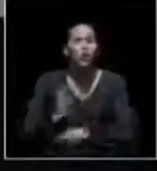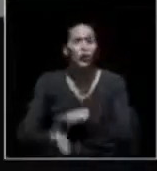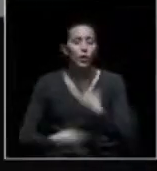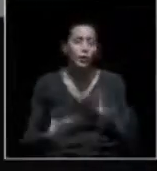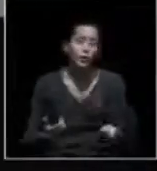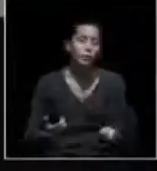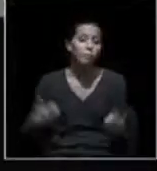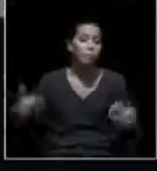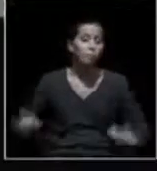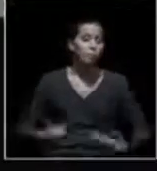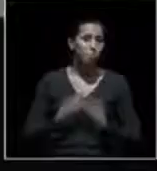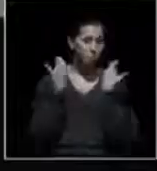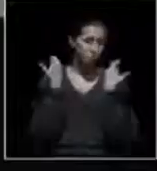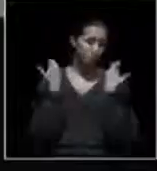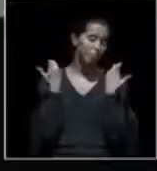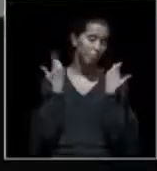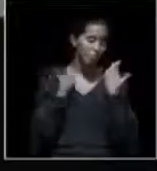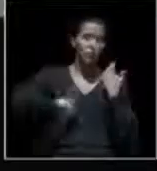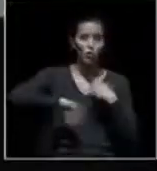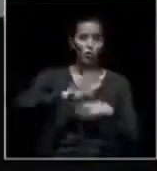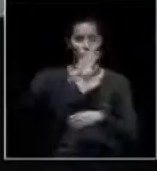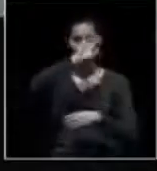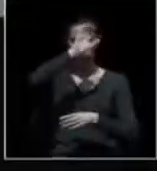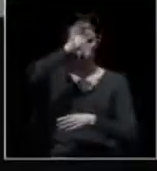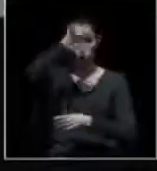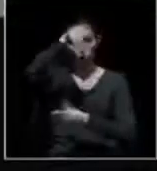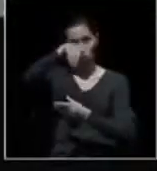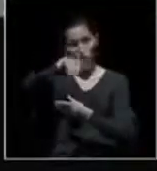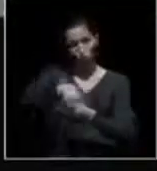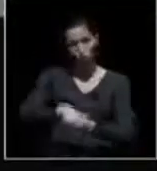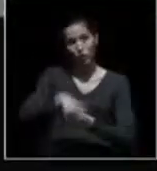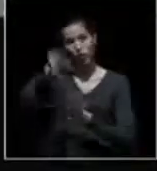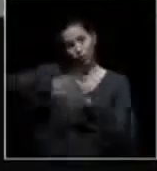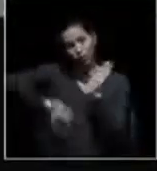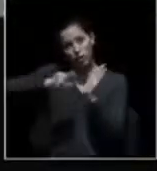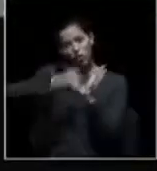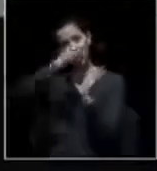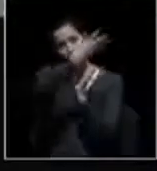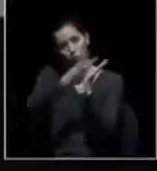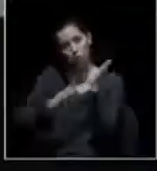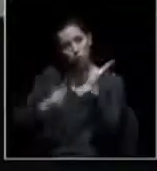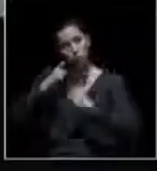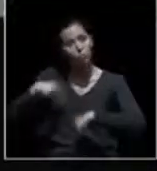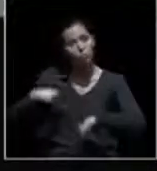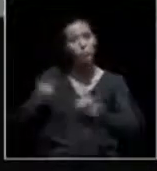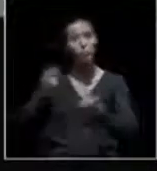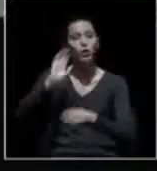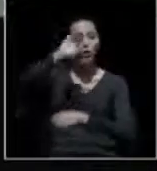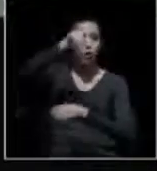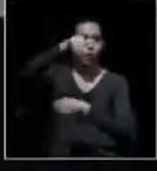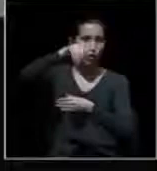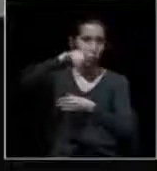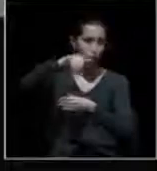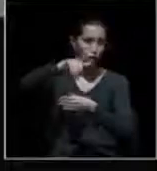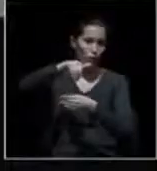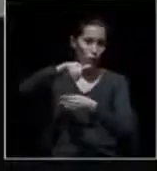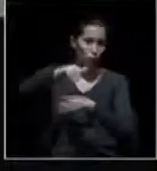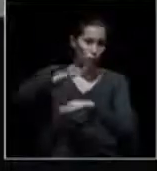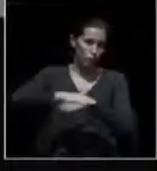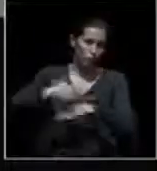o Executivo, que nos levará a votar as demonstrações financeiras e o relatório de gestão de 2018 de acordo com as